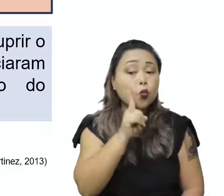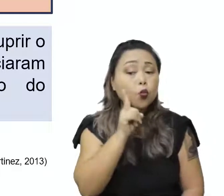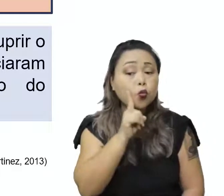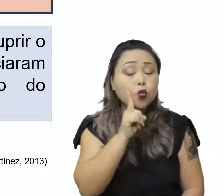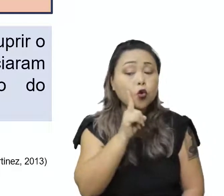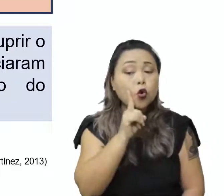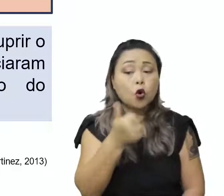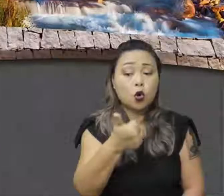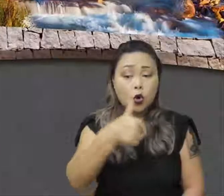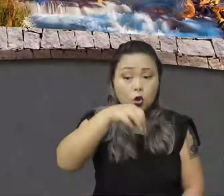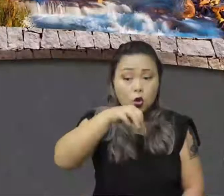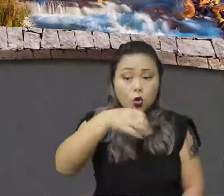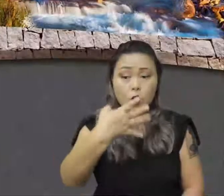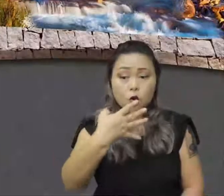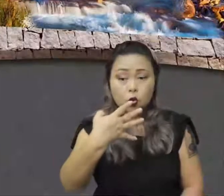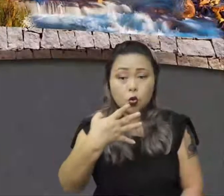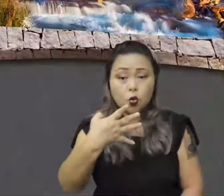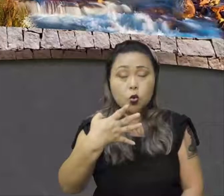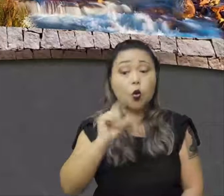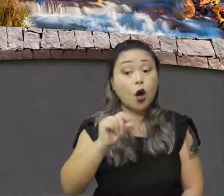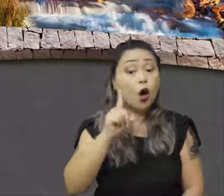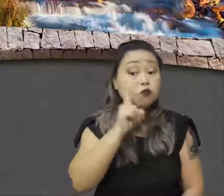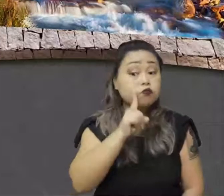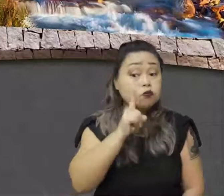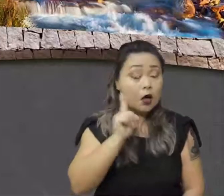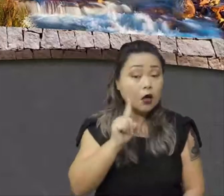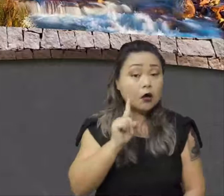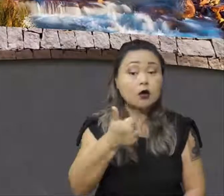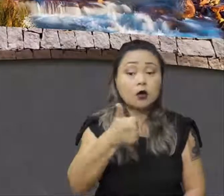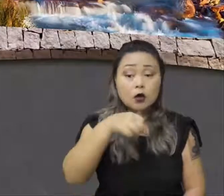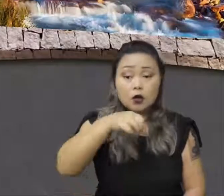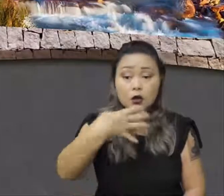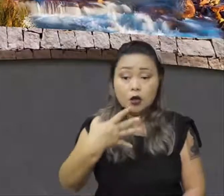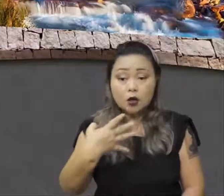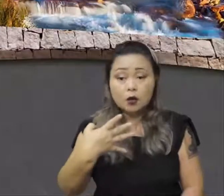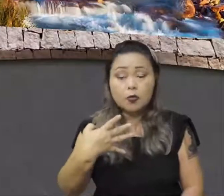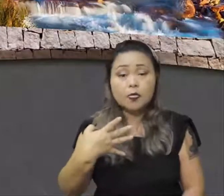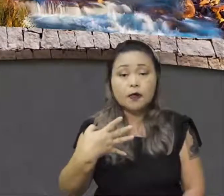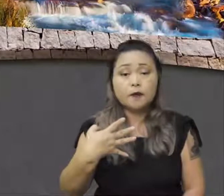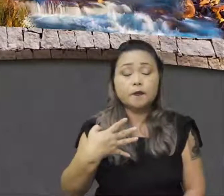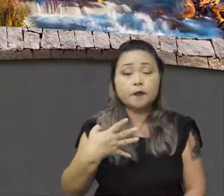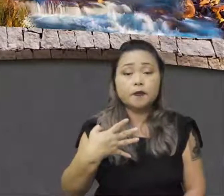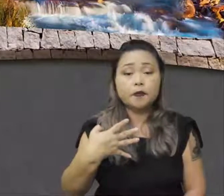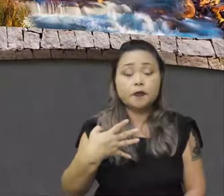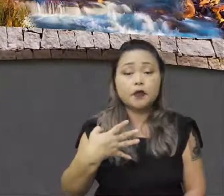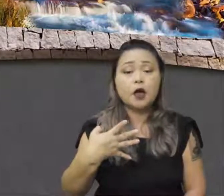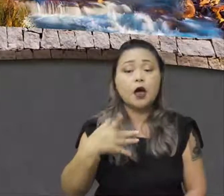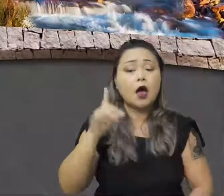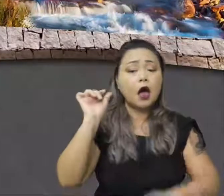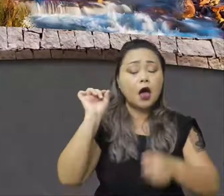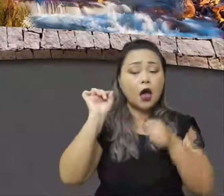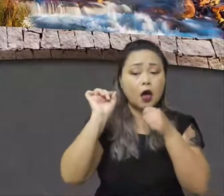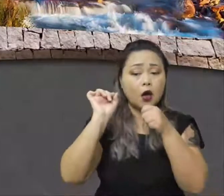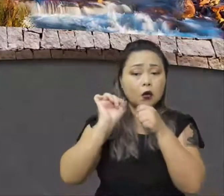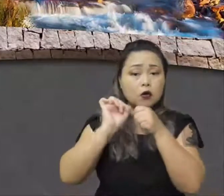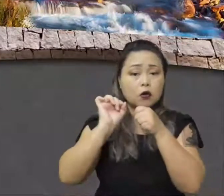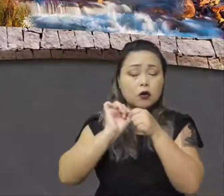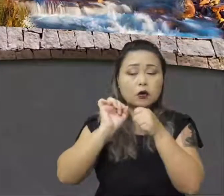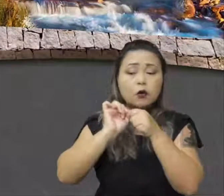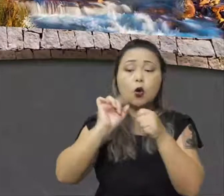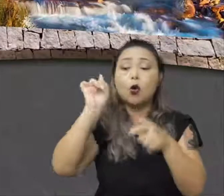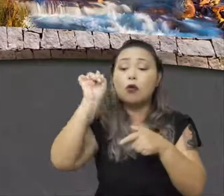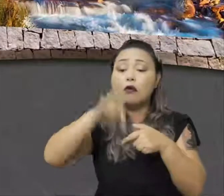em 1944, estou dizendo ele quem? Os Estados Unidos, em 1944, fez a conferência de